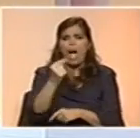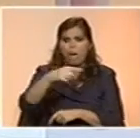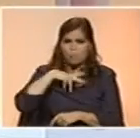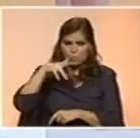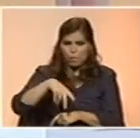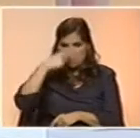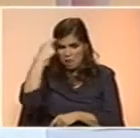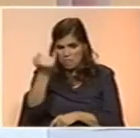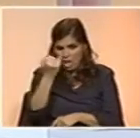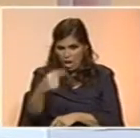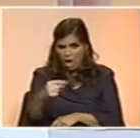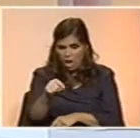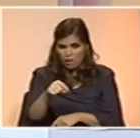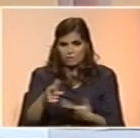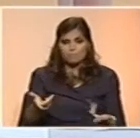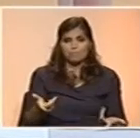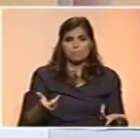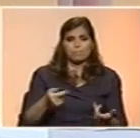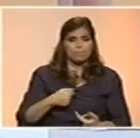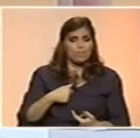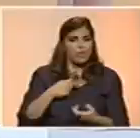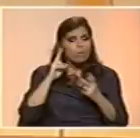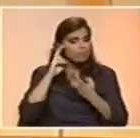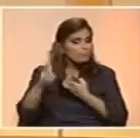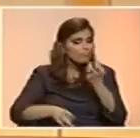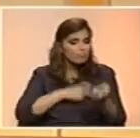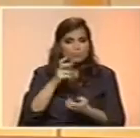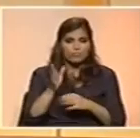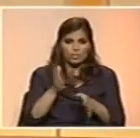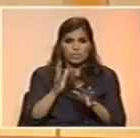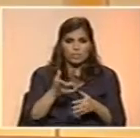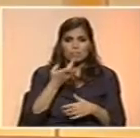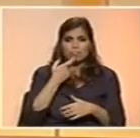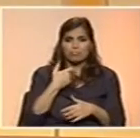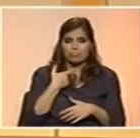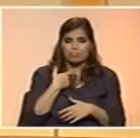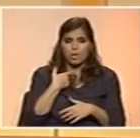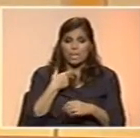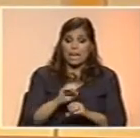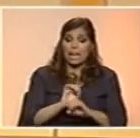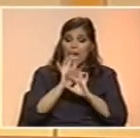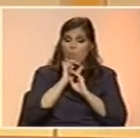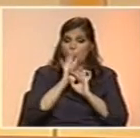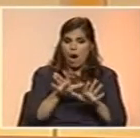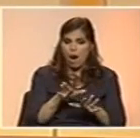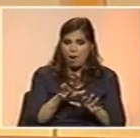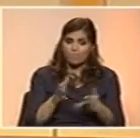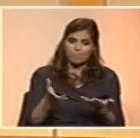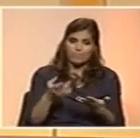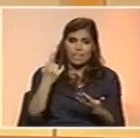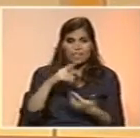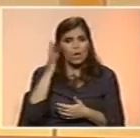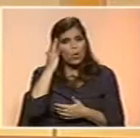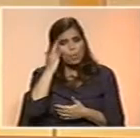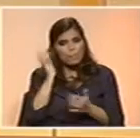Há alguma ideia? Eu, por acaso, fiz essa pesquisa e não tive uma resposta muito... muito segura. Tenho números